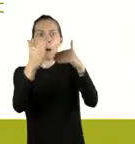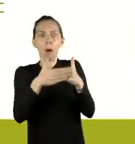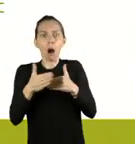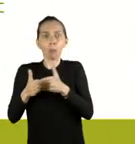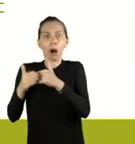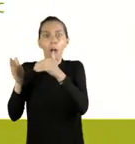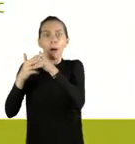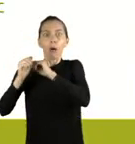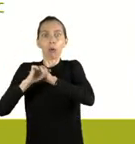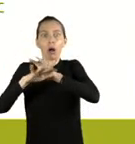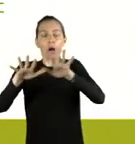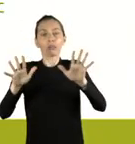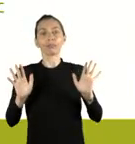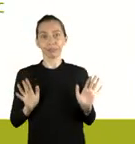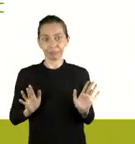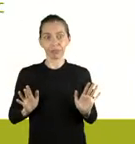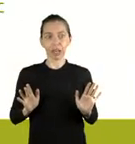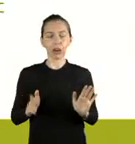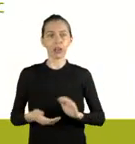é bem sobre isso. Tá?